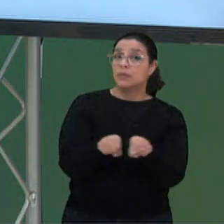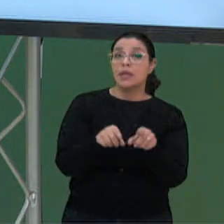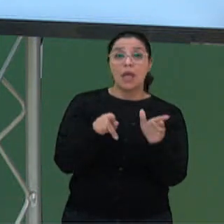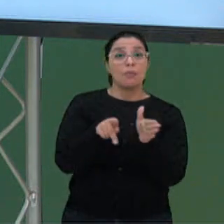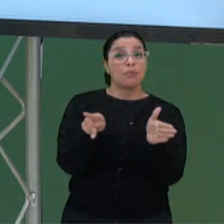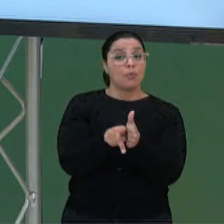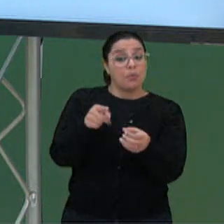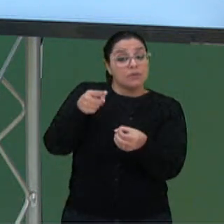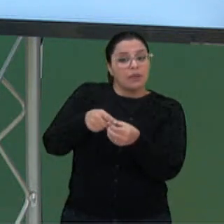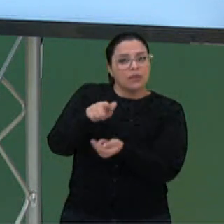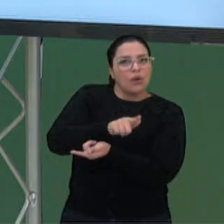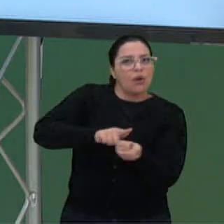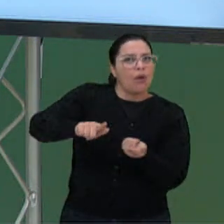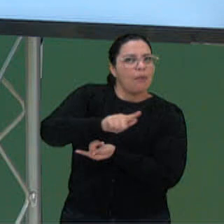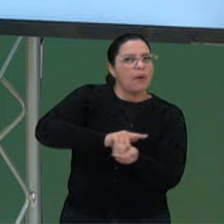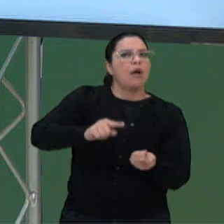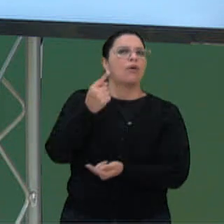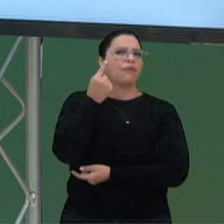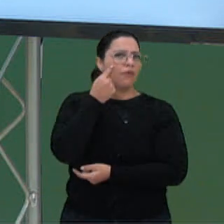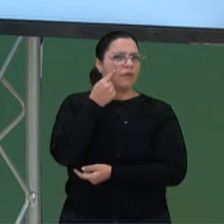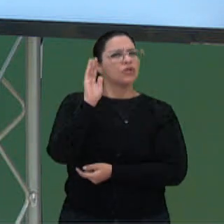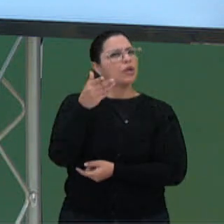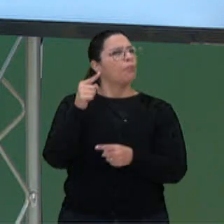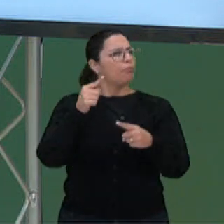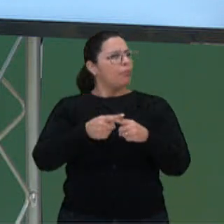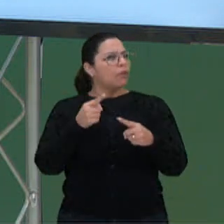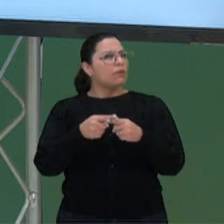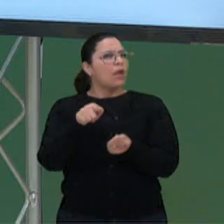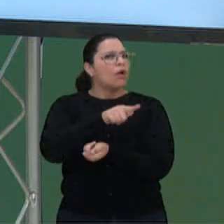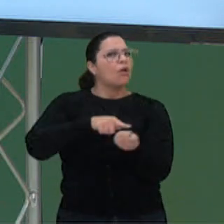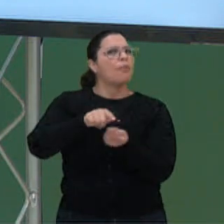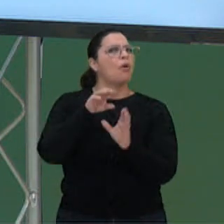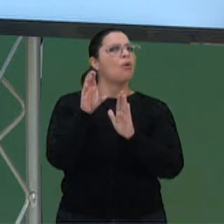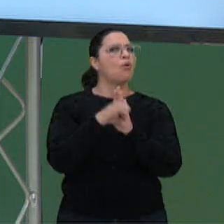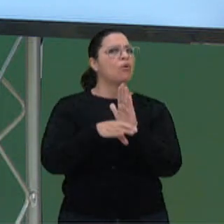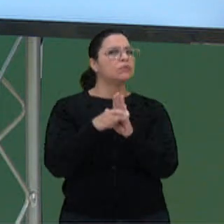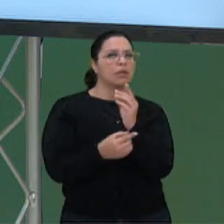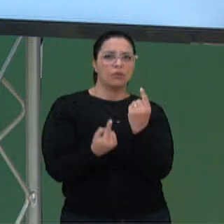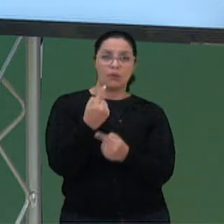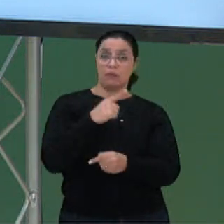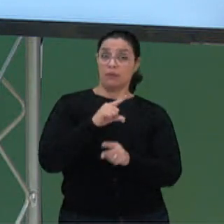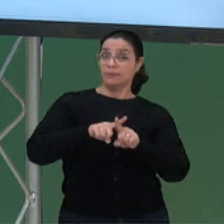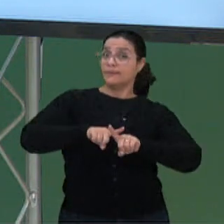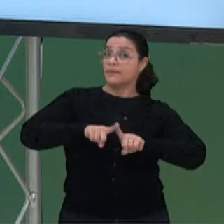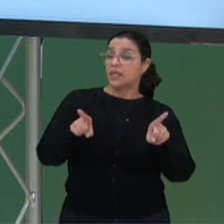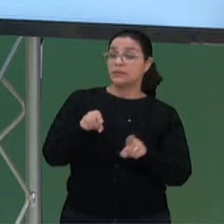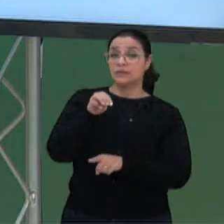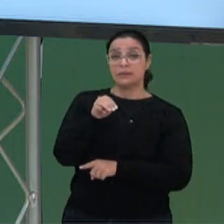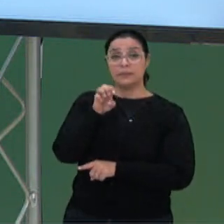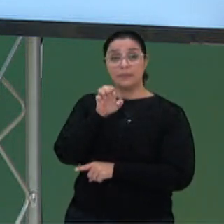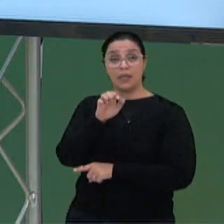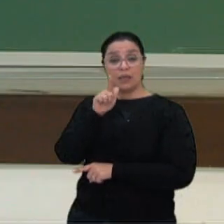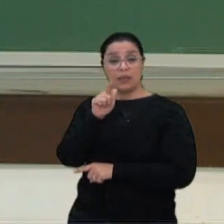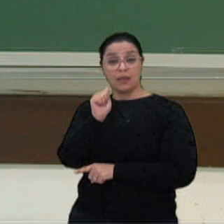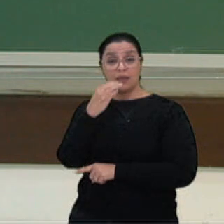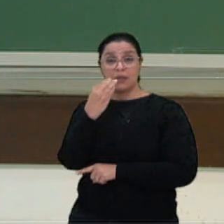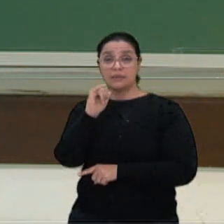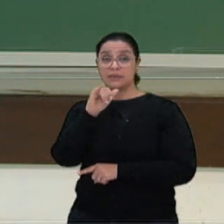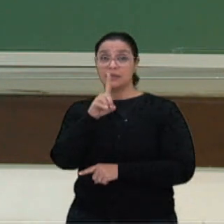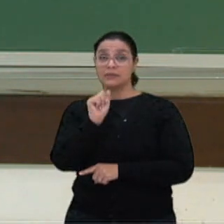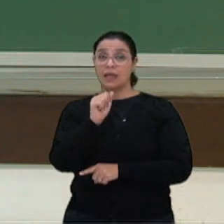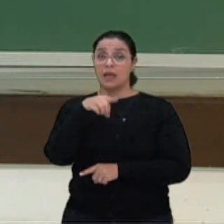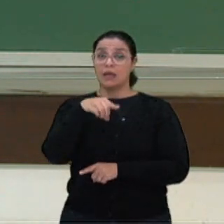cidade global. E nós já vamos ver por quê, qual o conceito. Mas megacidade está